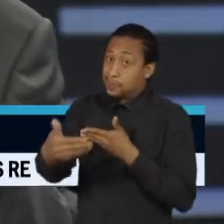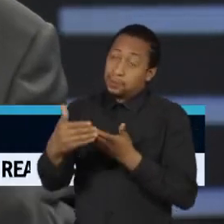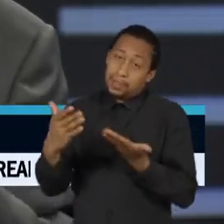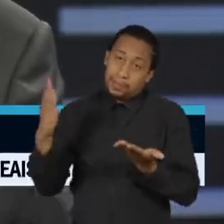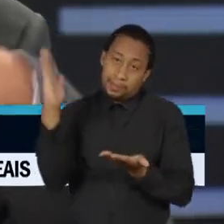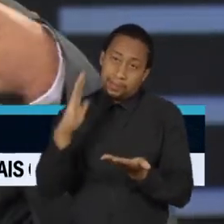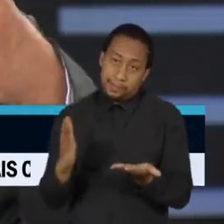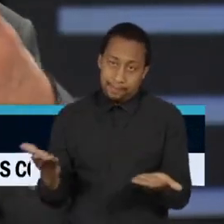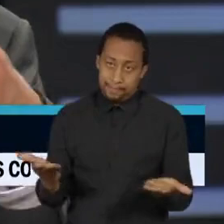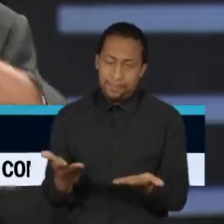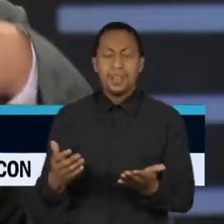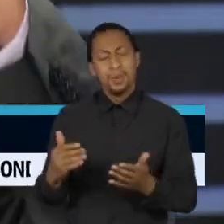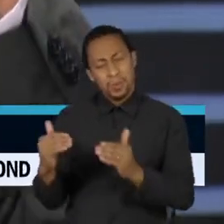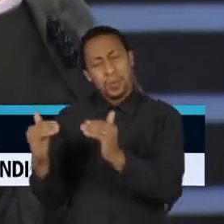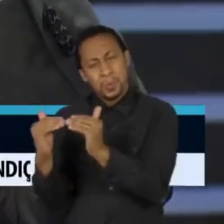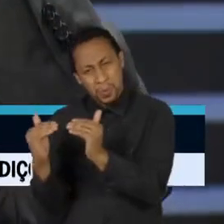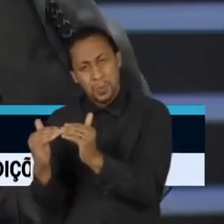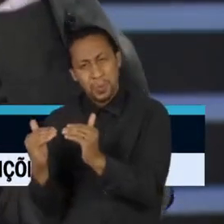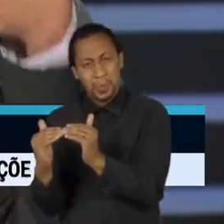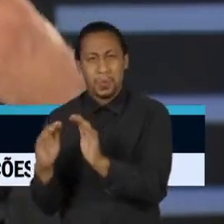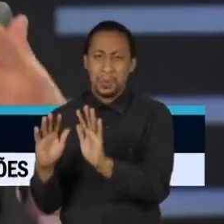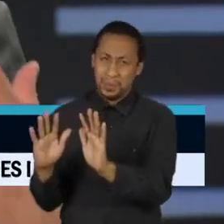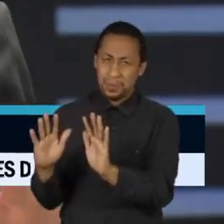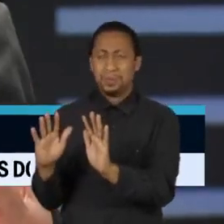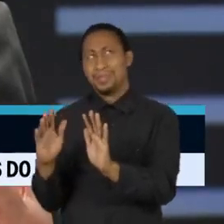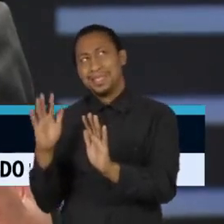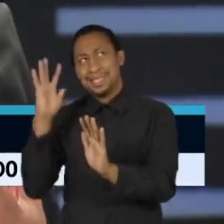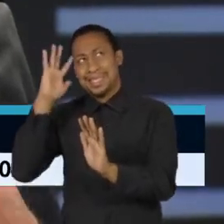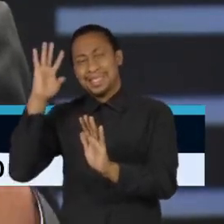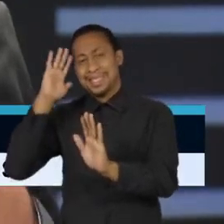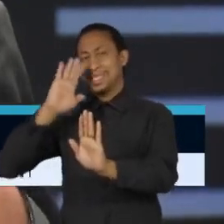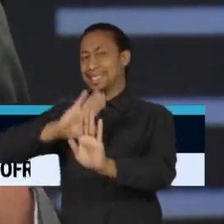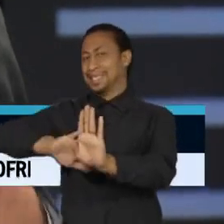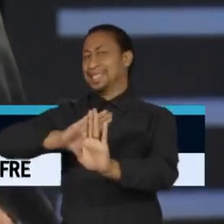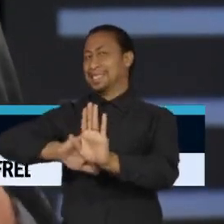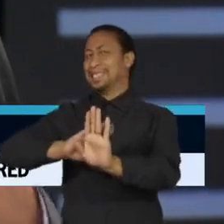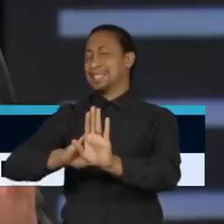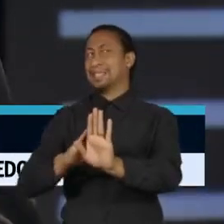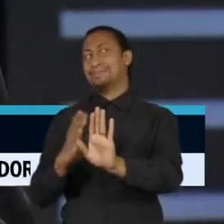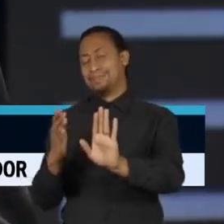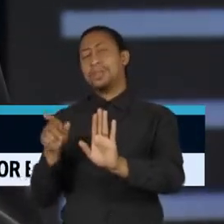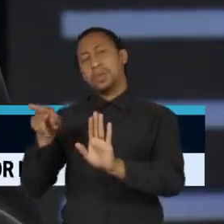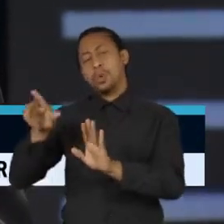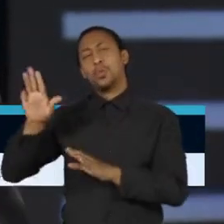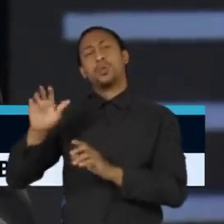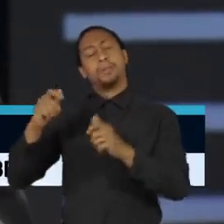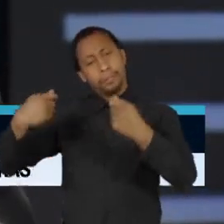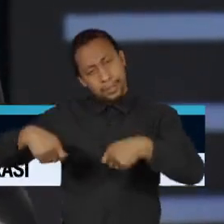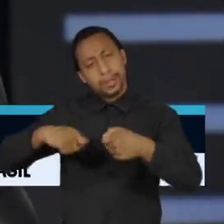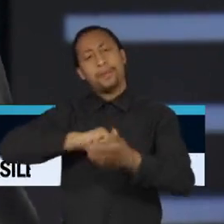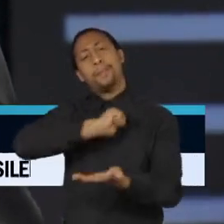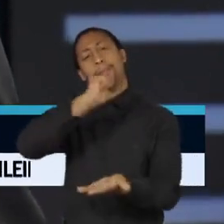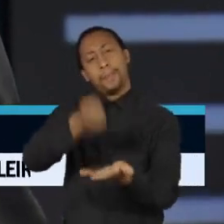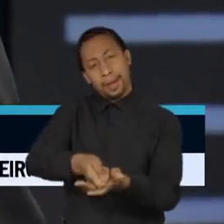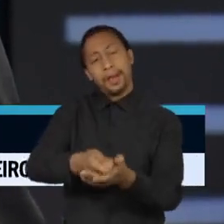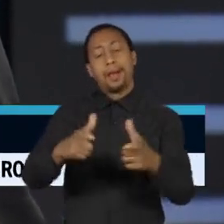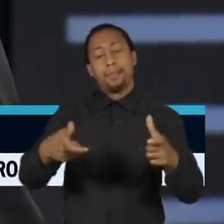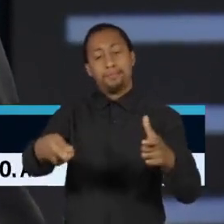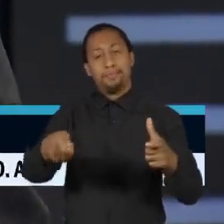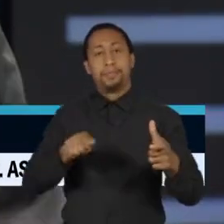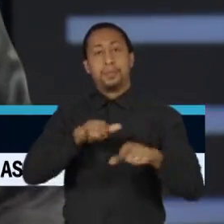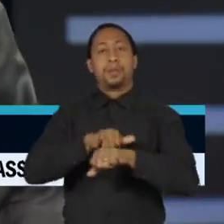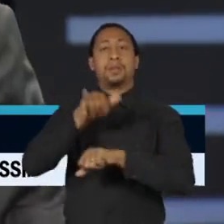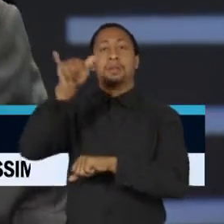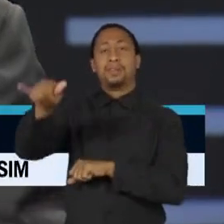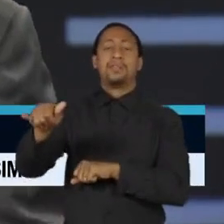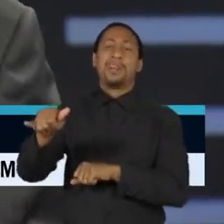apesar de que eu concordo do ponto de vista da teoria republicana, ele devia ter pago uma passagem, quem sabe até de econômica, aí fica todo mundo